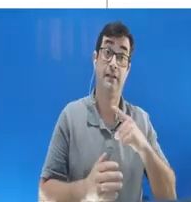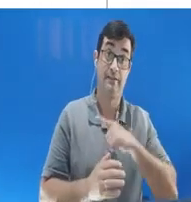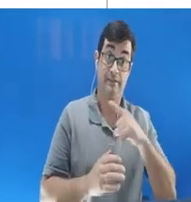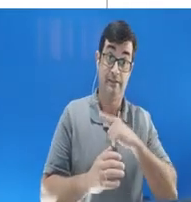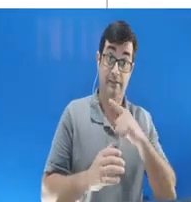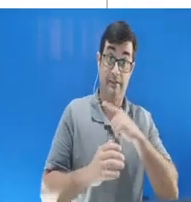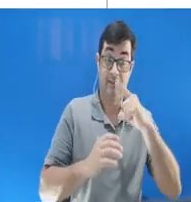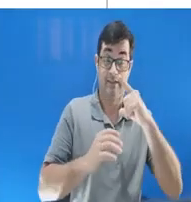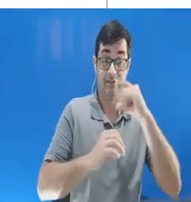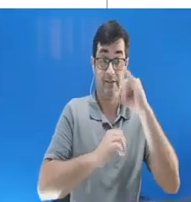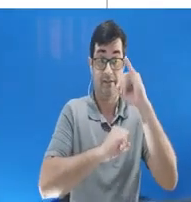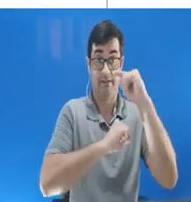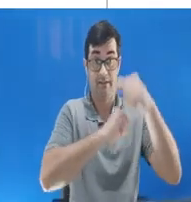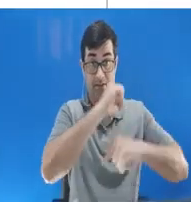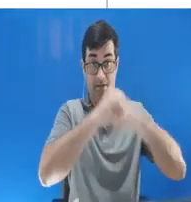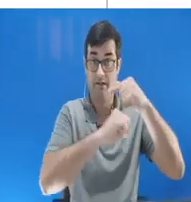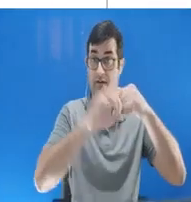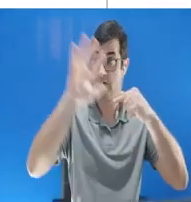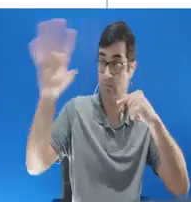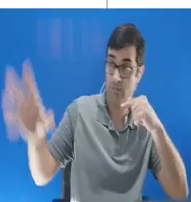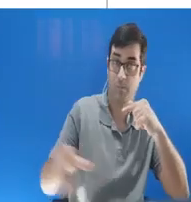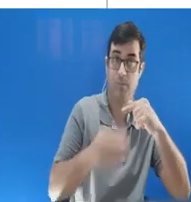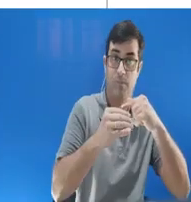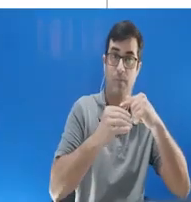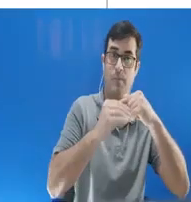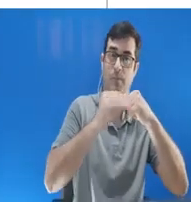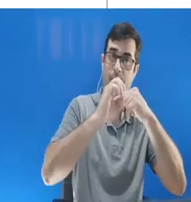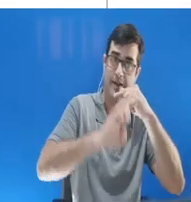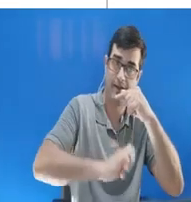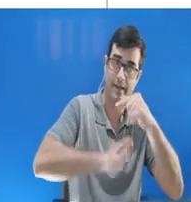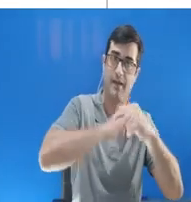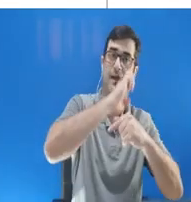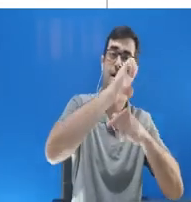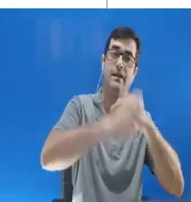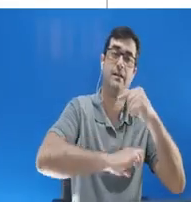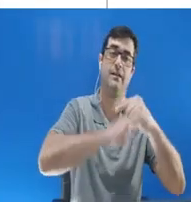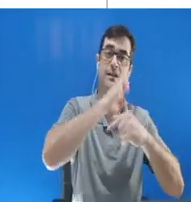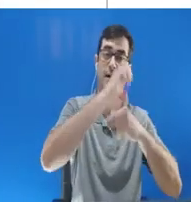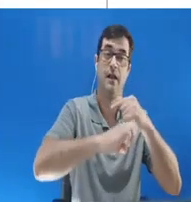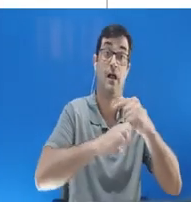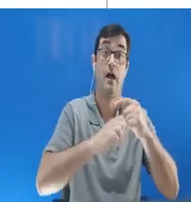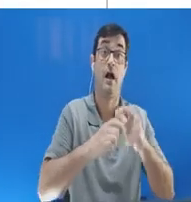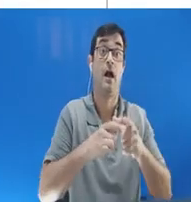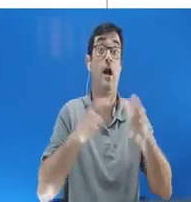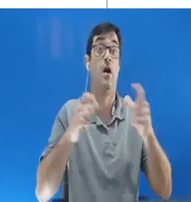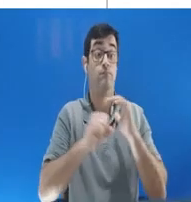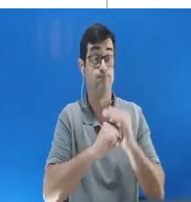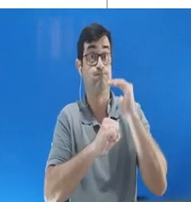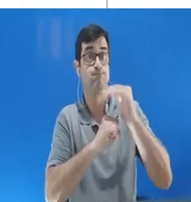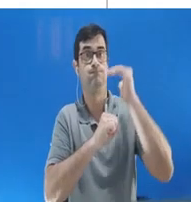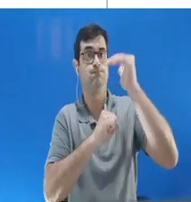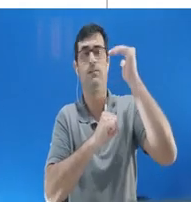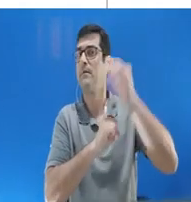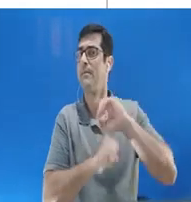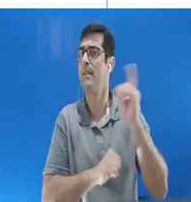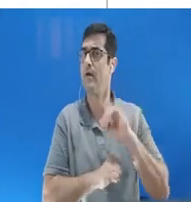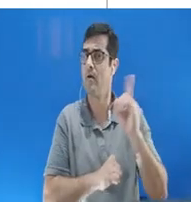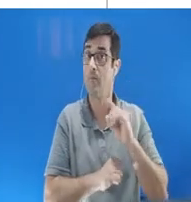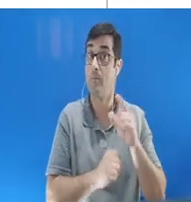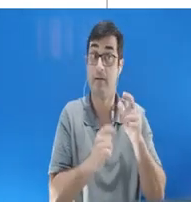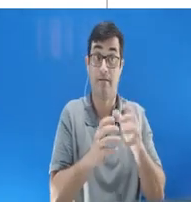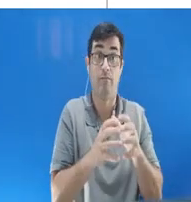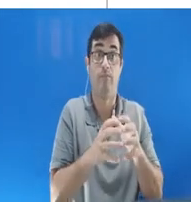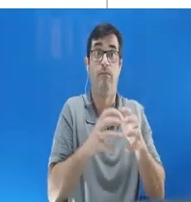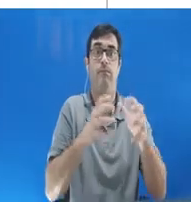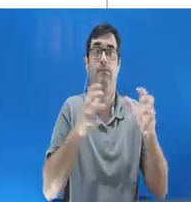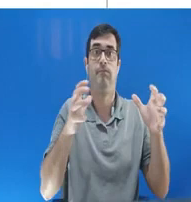como esse elétron entra no mesmo nível, né, eu não tenho um aumento de nível, mas a